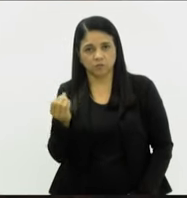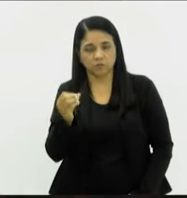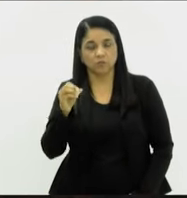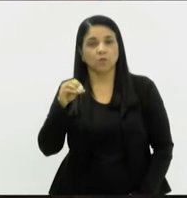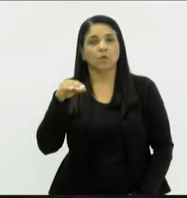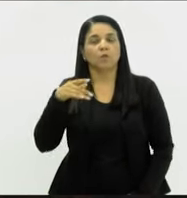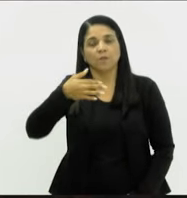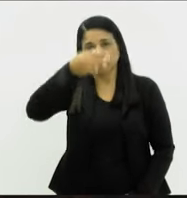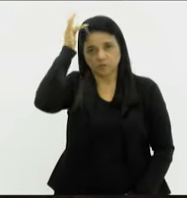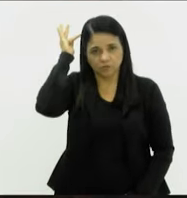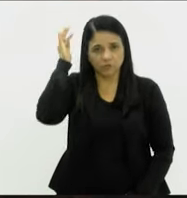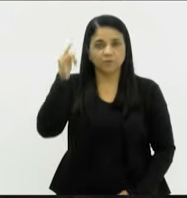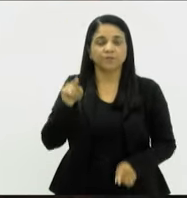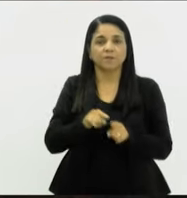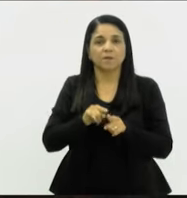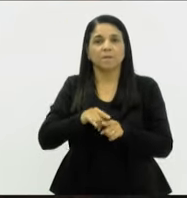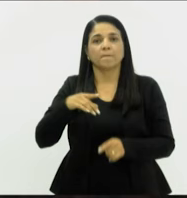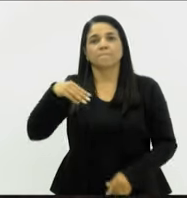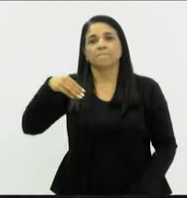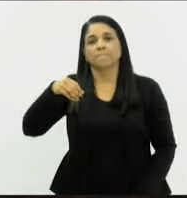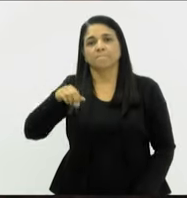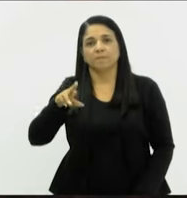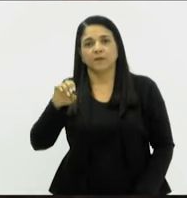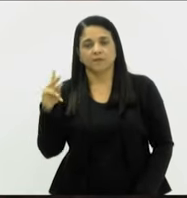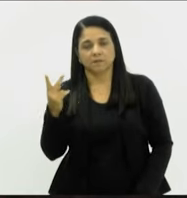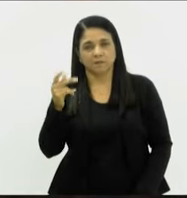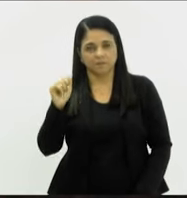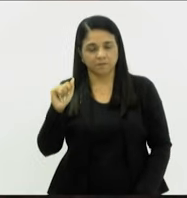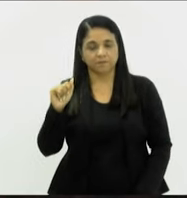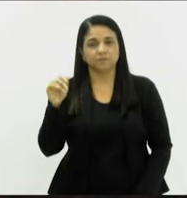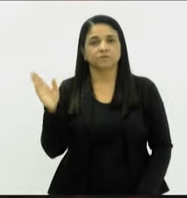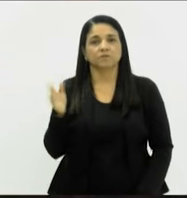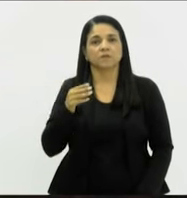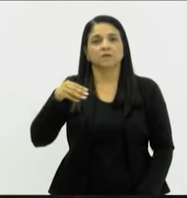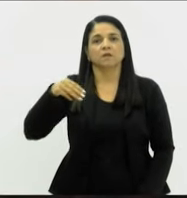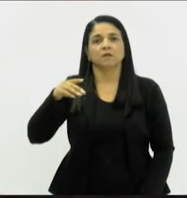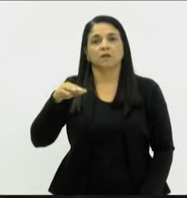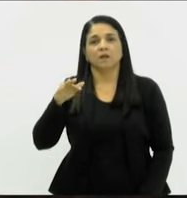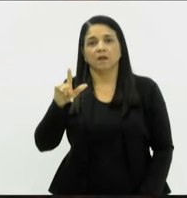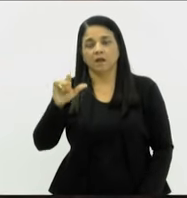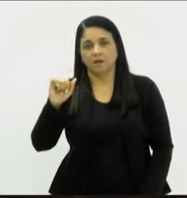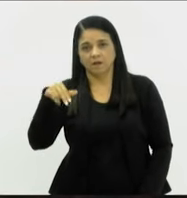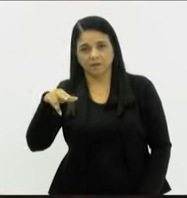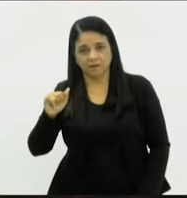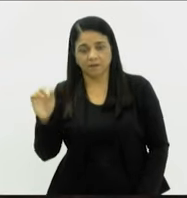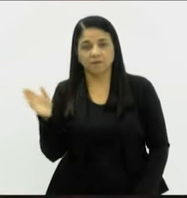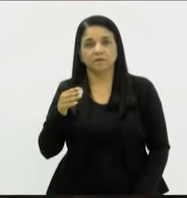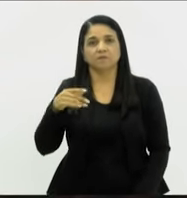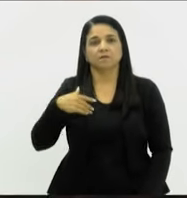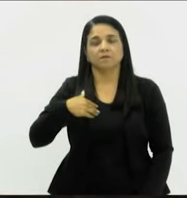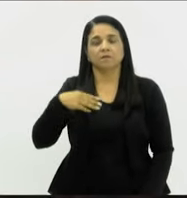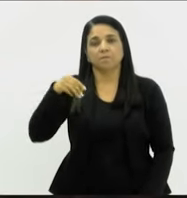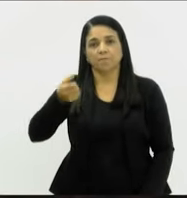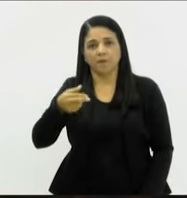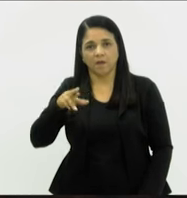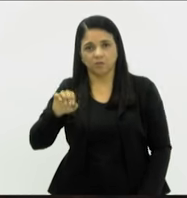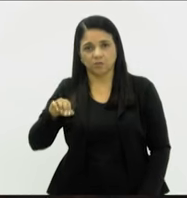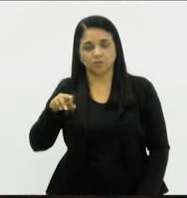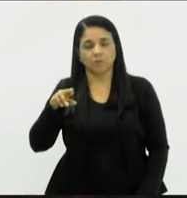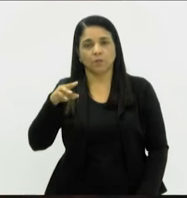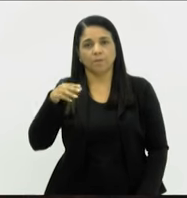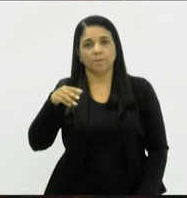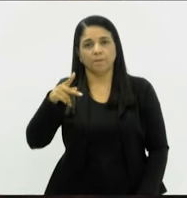deputada Marta Rocha, deputada Lana Passos, deputada e Márcio Pacheco. Pendendo de pareceres das comissões de